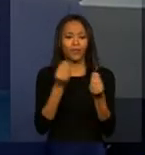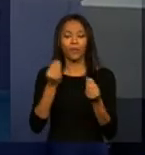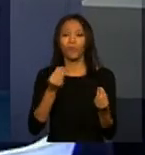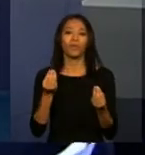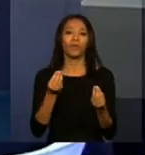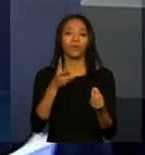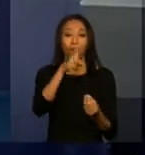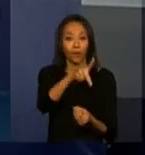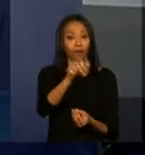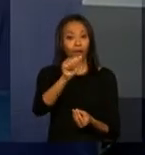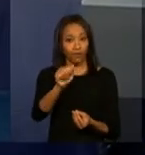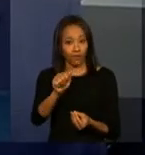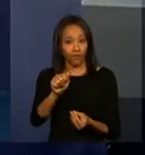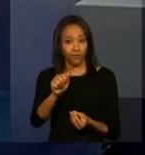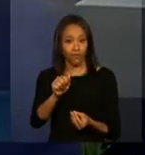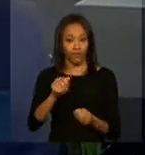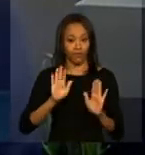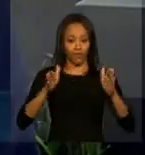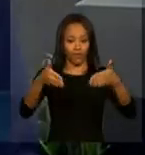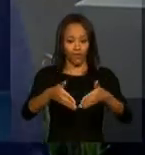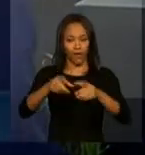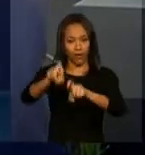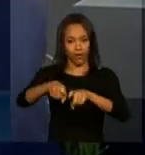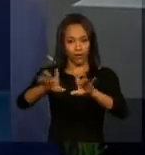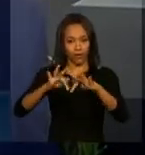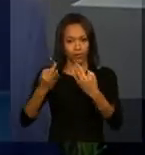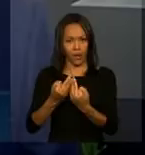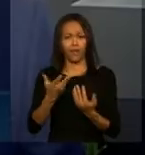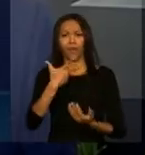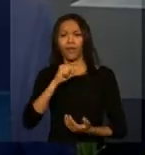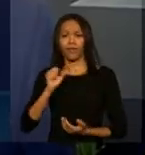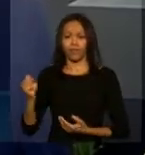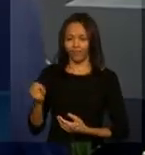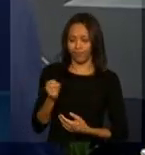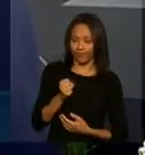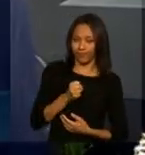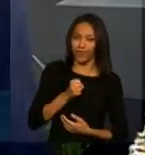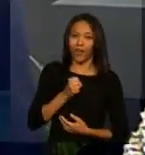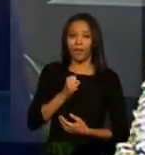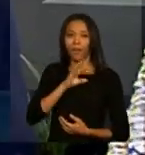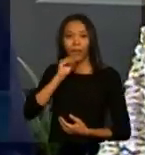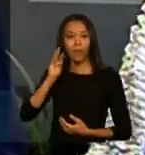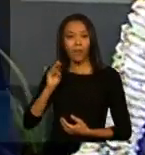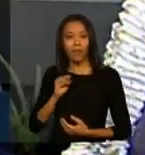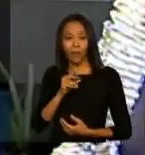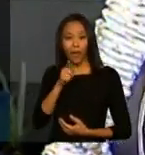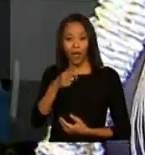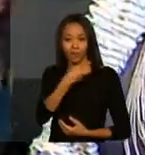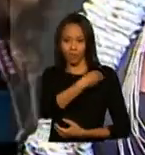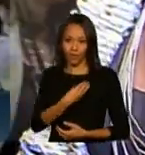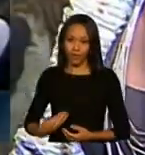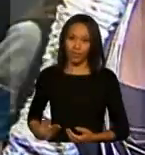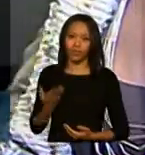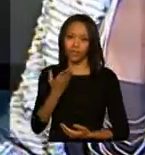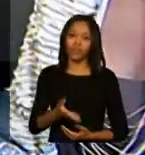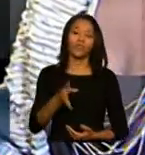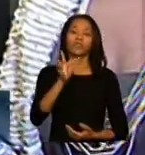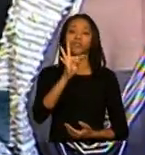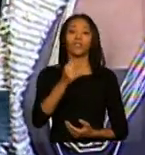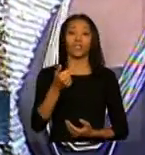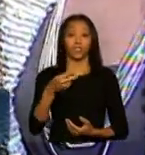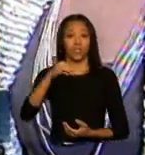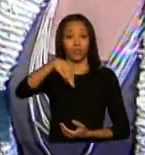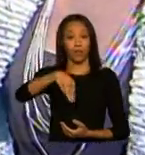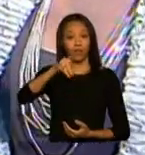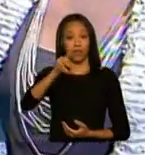PAA, da Agricultura Familiar. Bom, quem está aqui para falar com a gente sobre esse assunto é a ministra do Desenvolvimento Social e Combate à